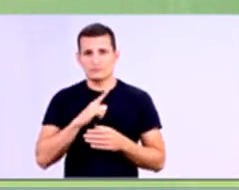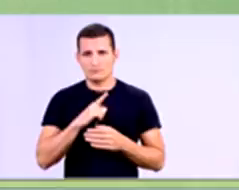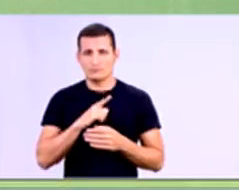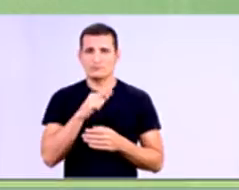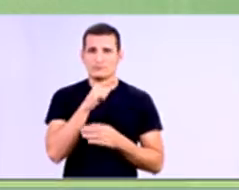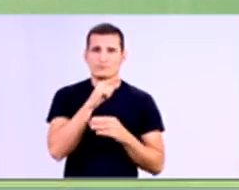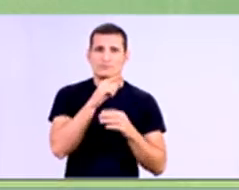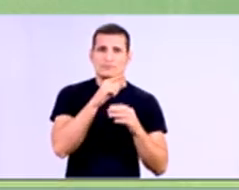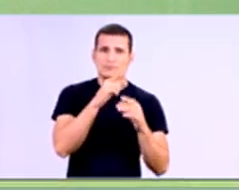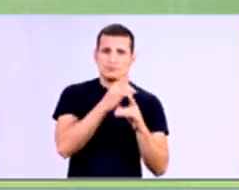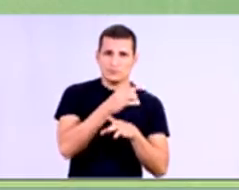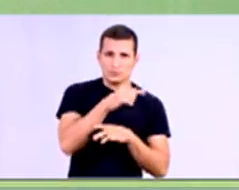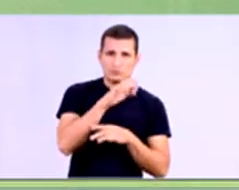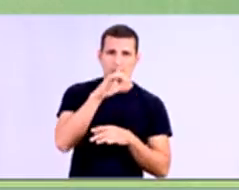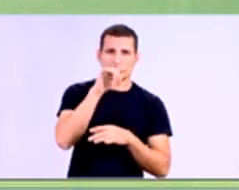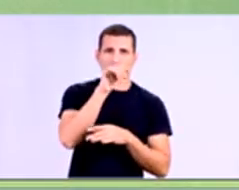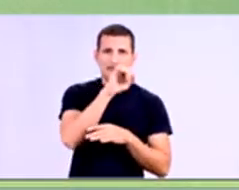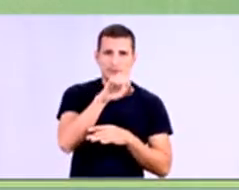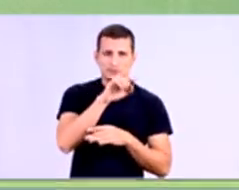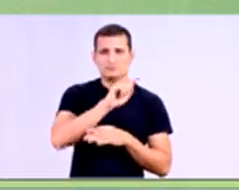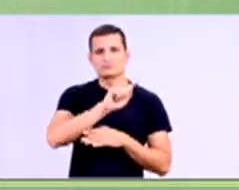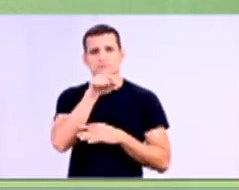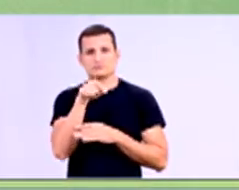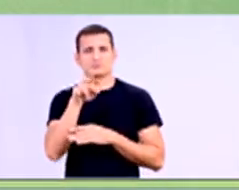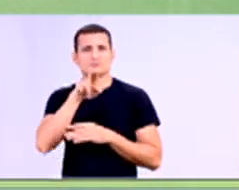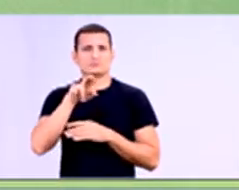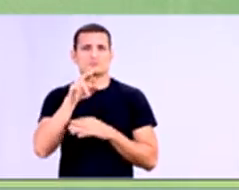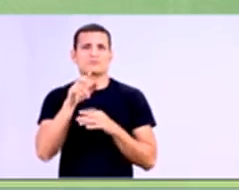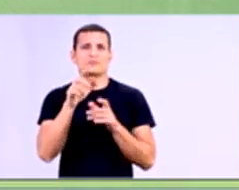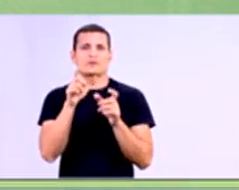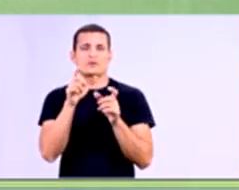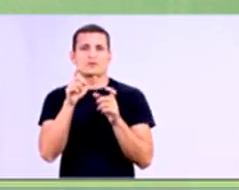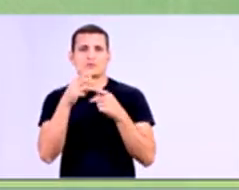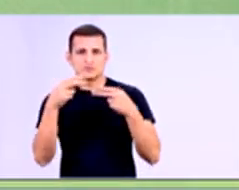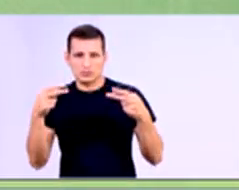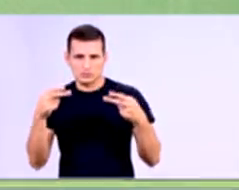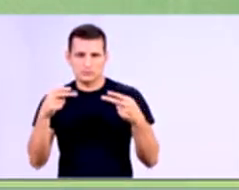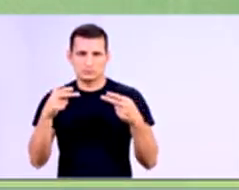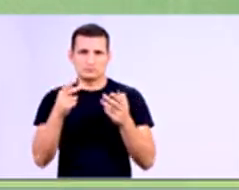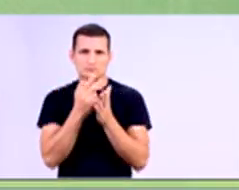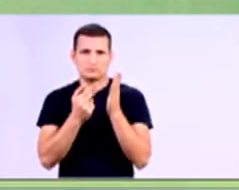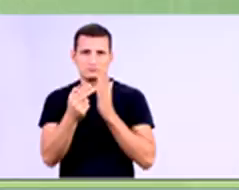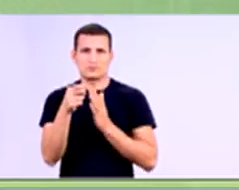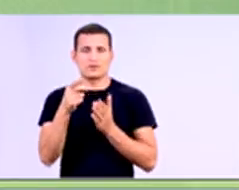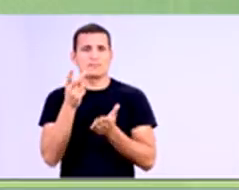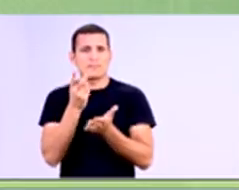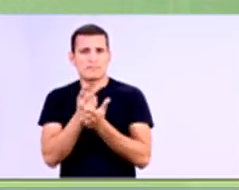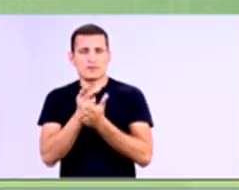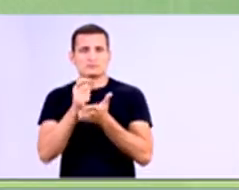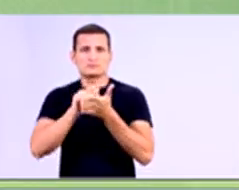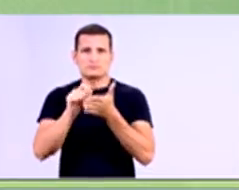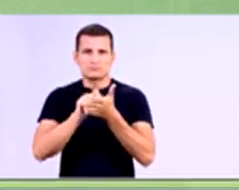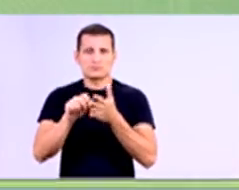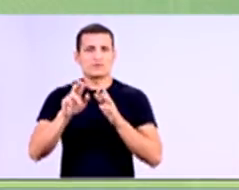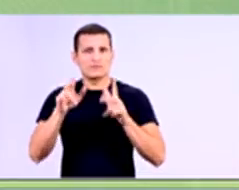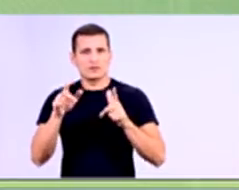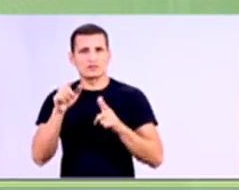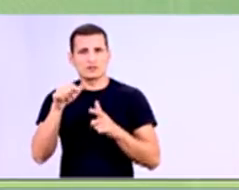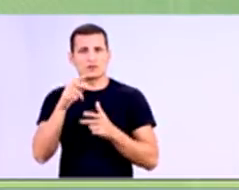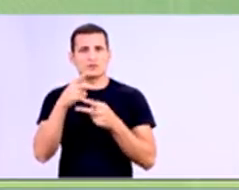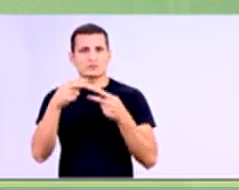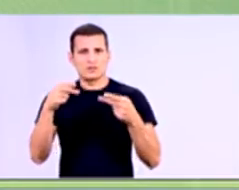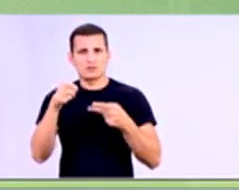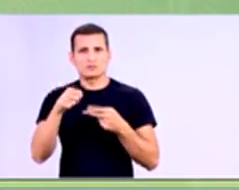diagrama de classe pronto para que eu possa estar utilizando o diagrama de objetos. Ele tem a mesma anotação. A diferença é que o diagrama